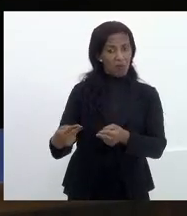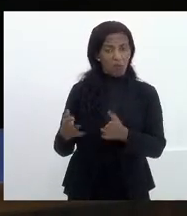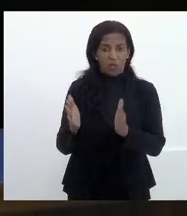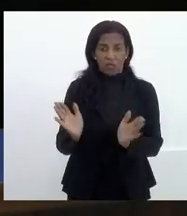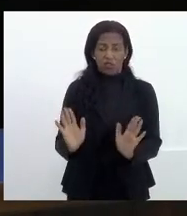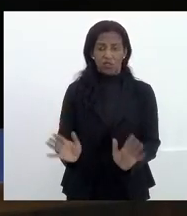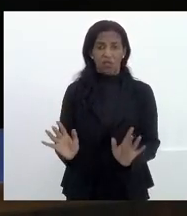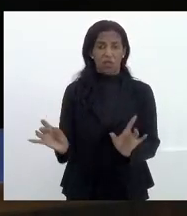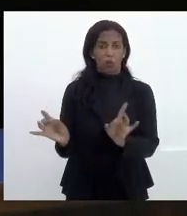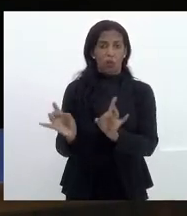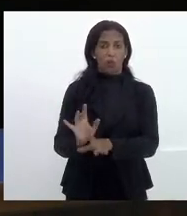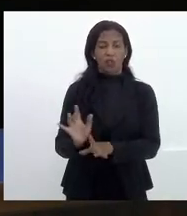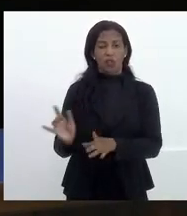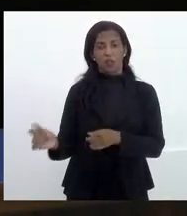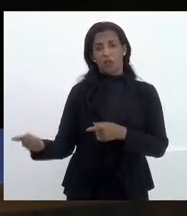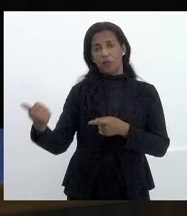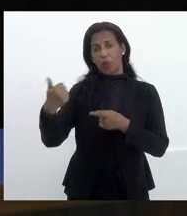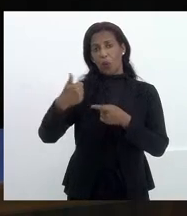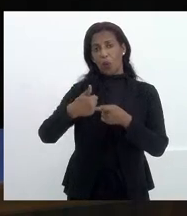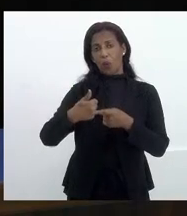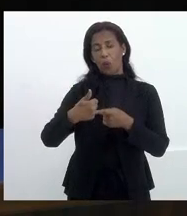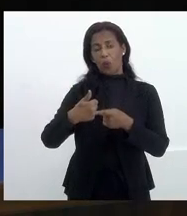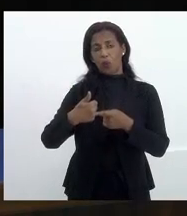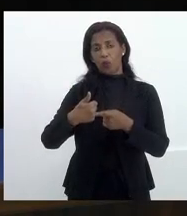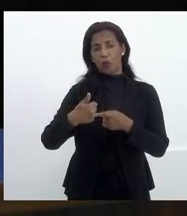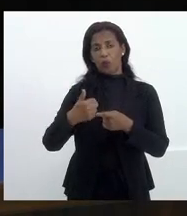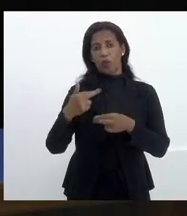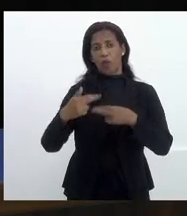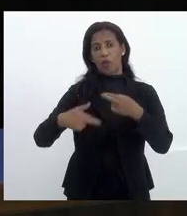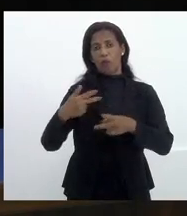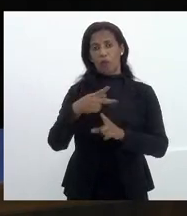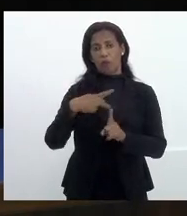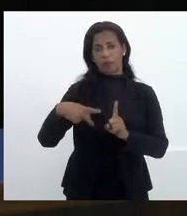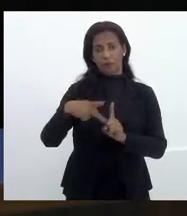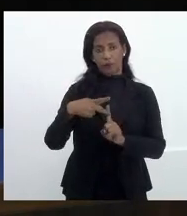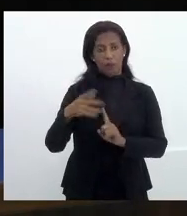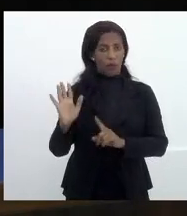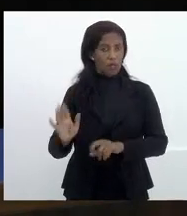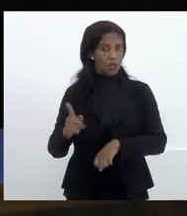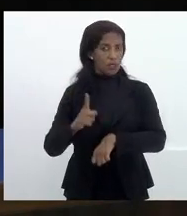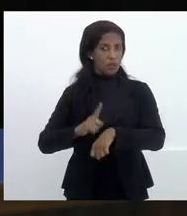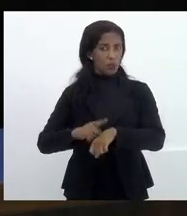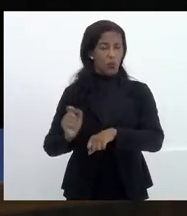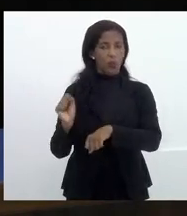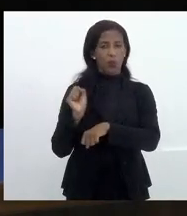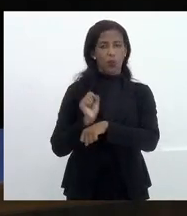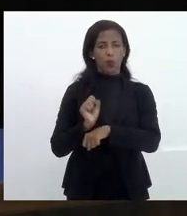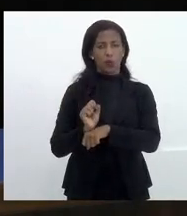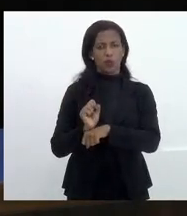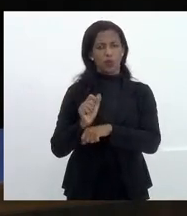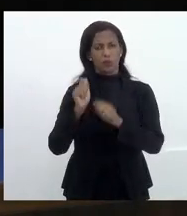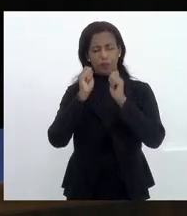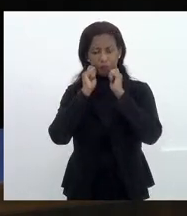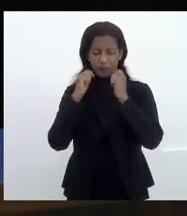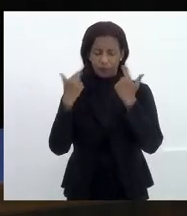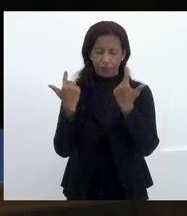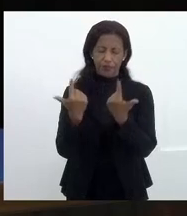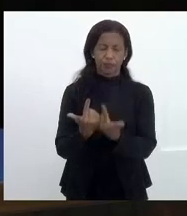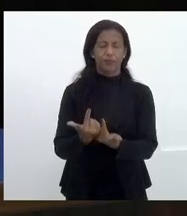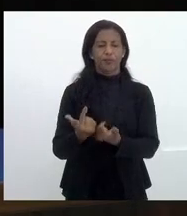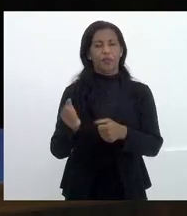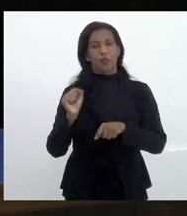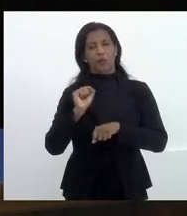até cumprido o item um que a reforma da presidência então assim nesse momento que se espera da Assembleia que se